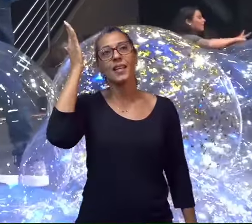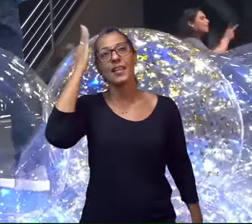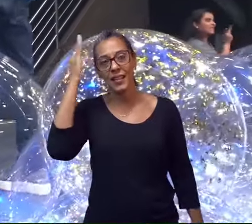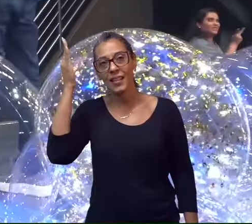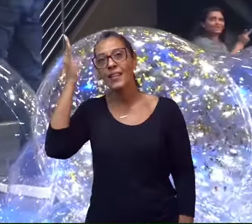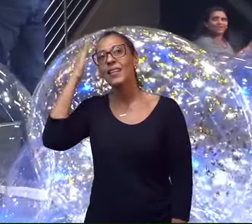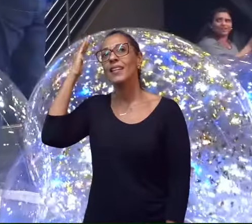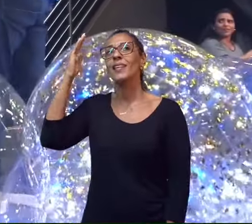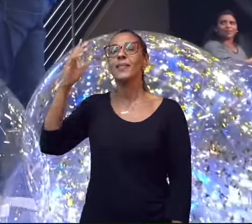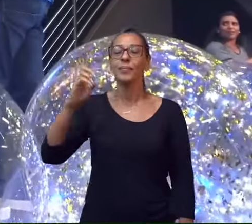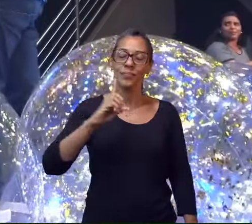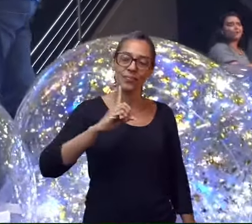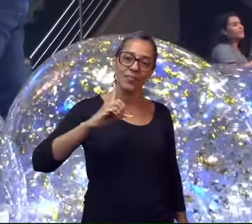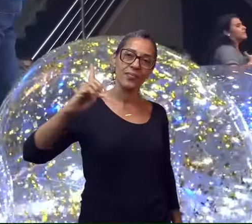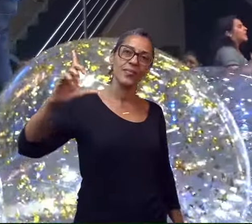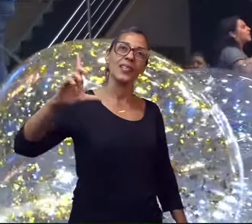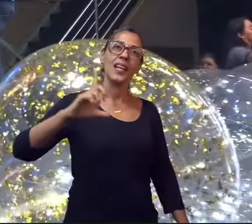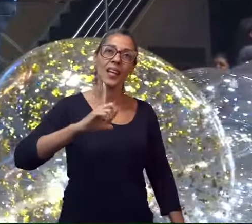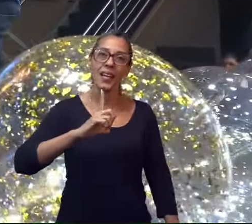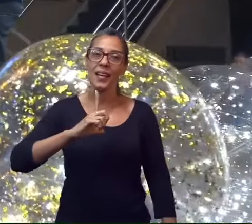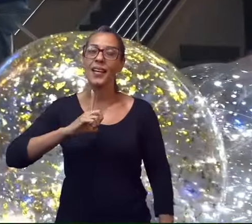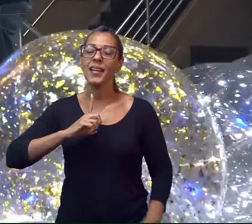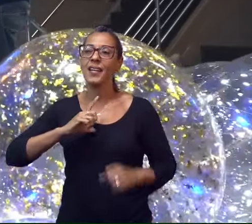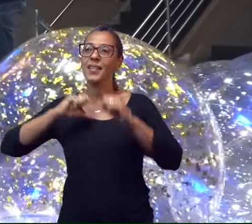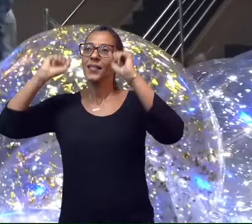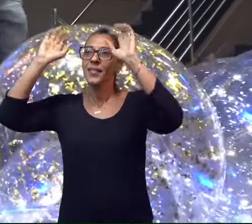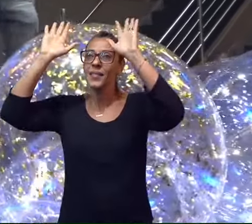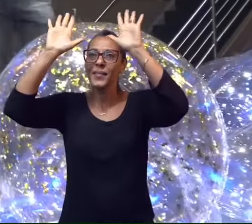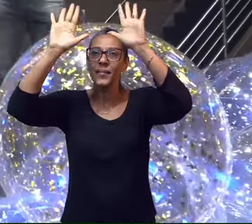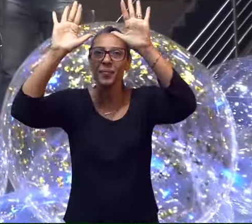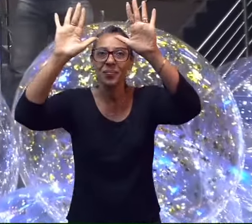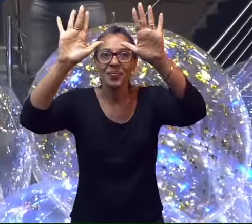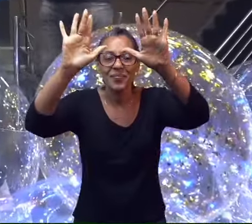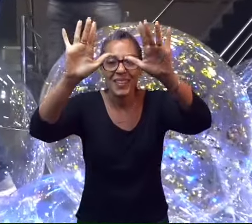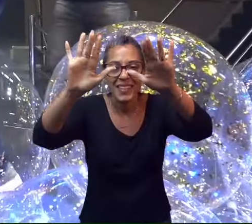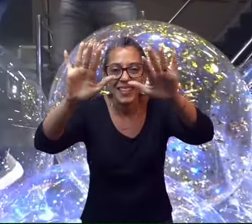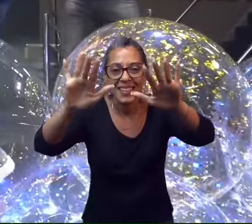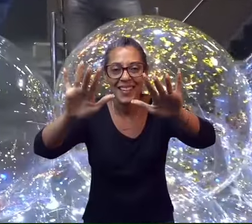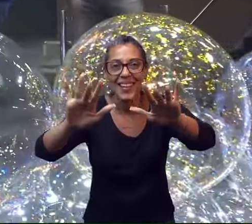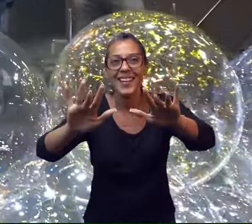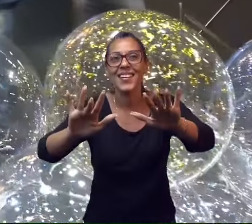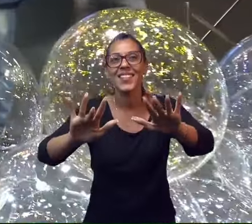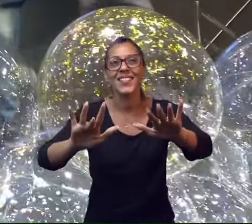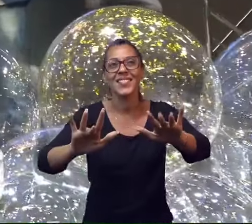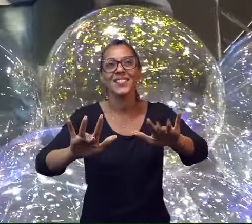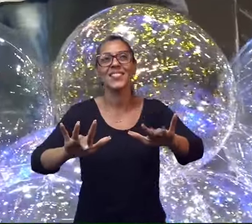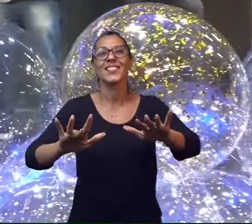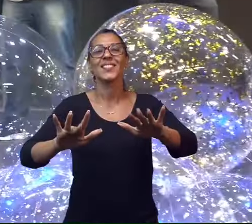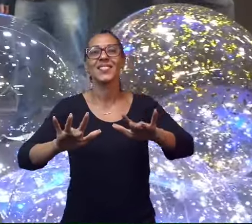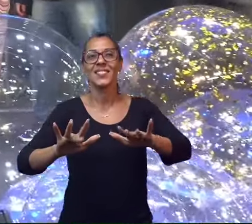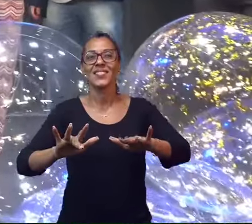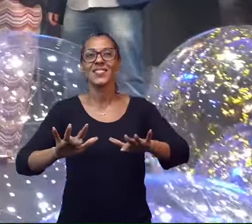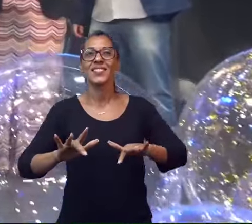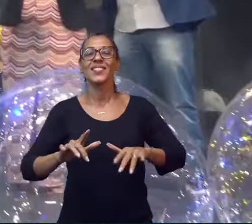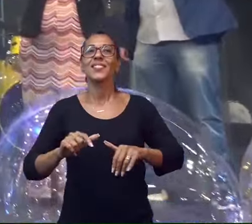sei que Deus vem para ti o Marciano